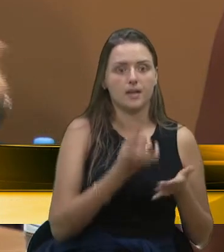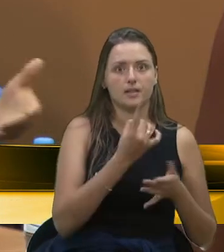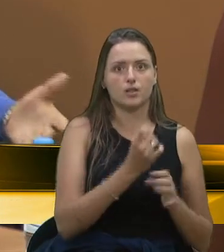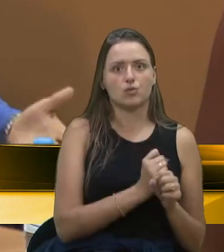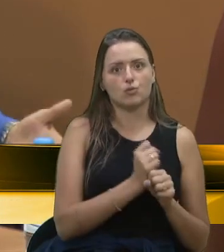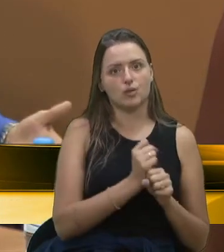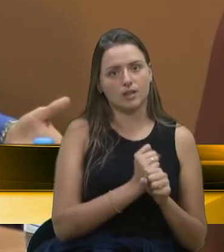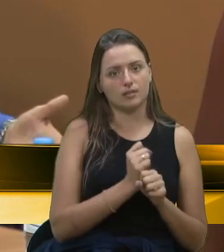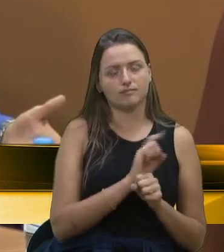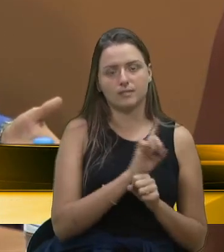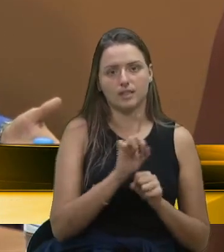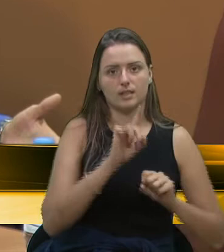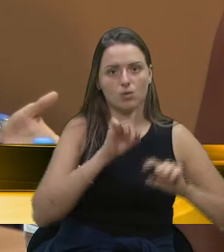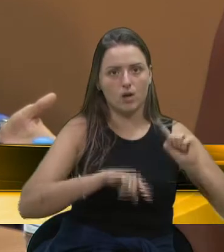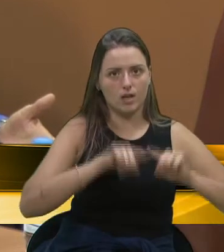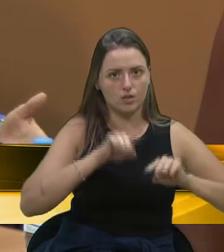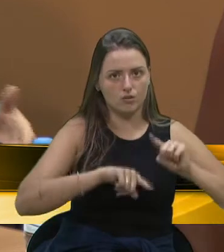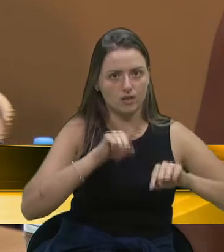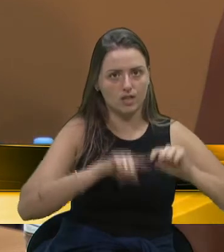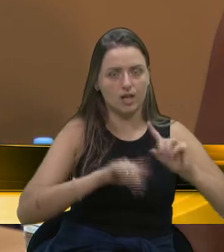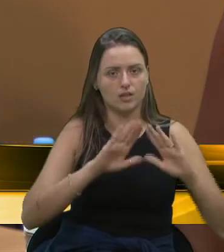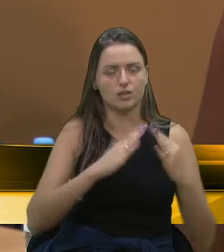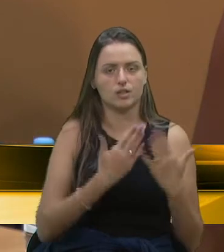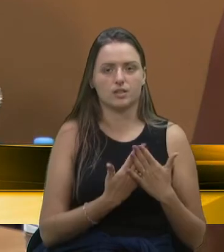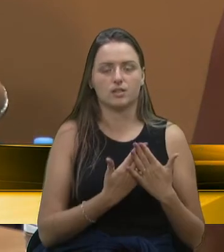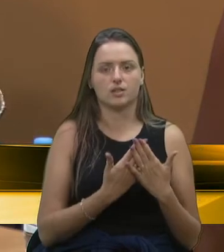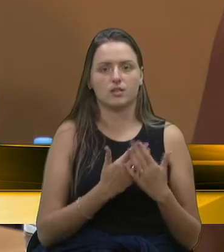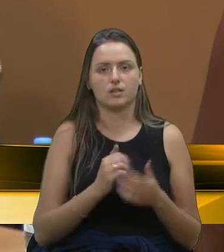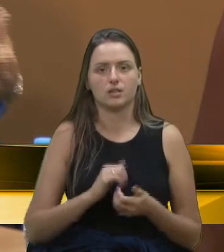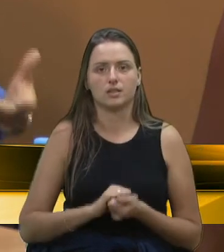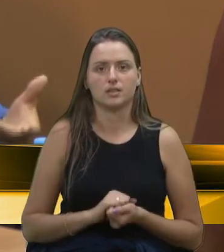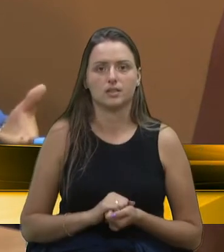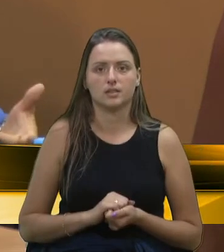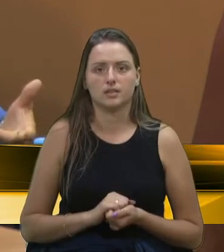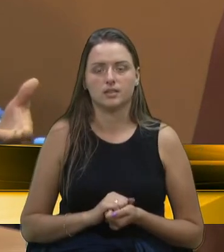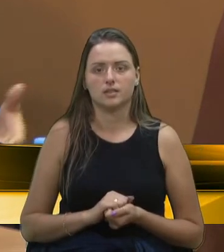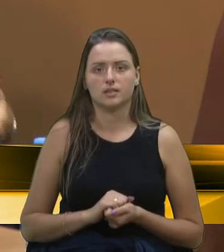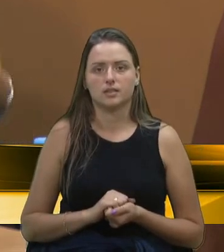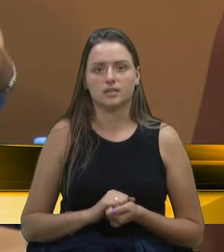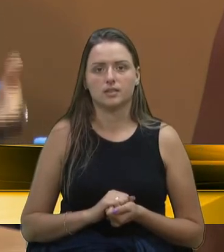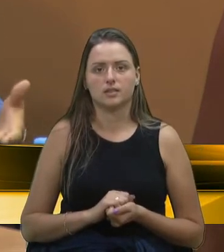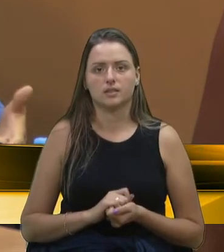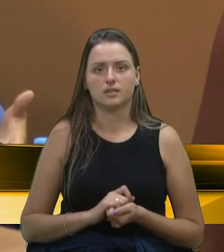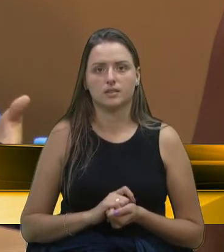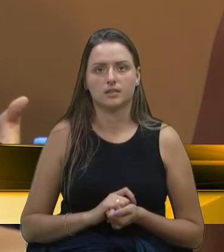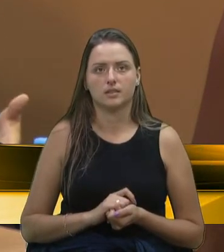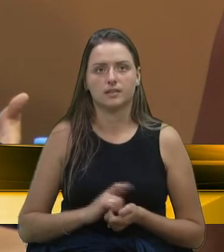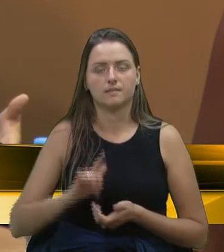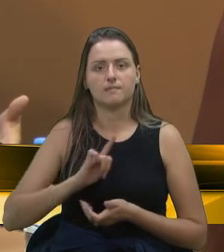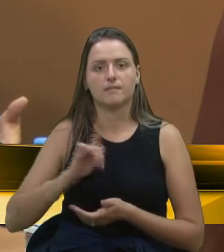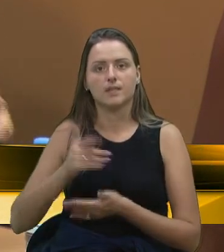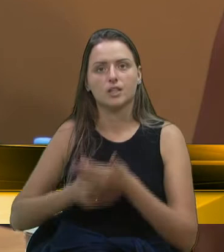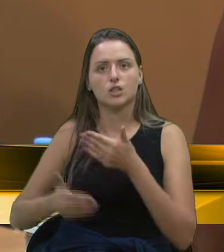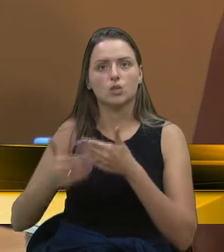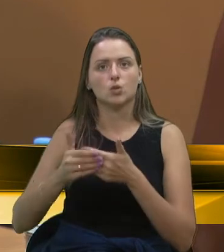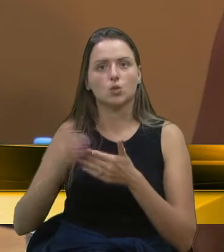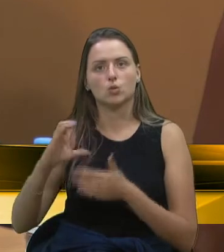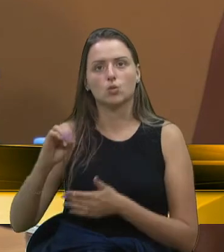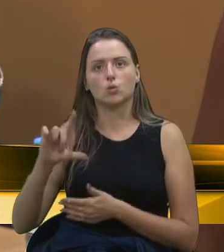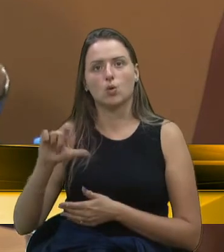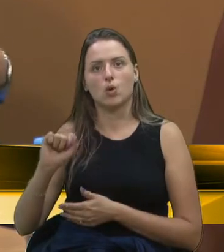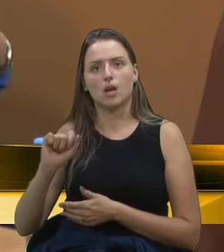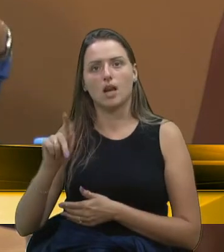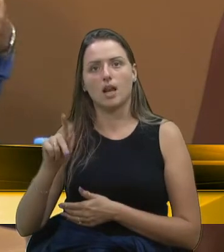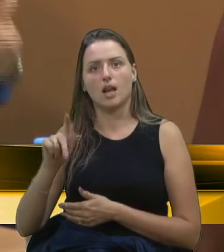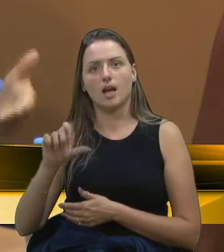da não atividade das escolas, é um momento ruim, pelo crescimento da pandemia, pelo colapso que nós estamos vivendo. Mas eu